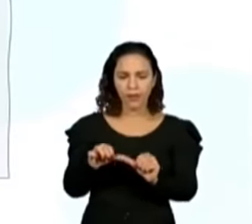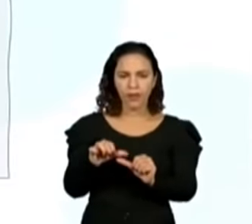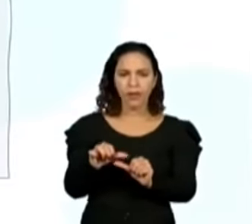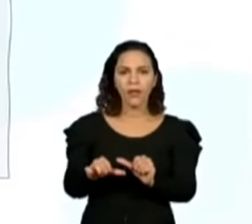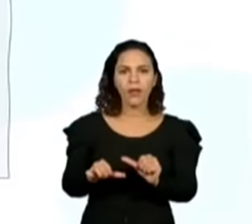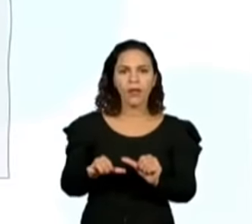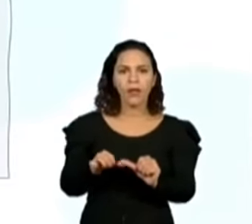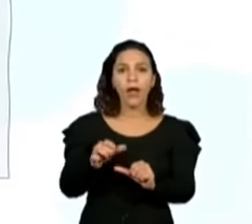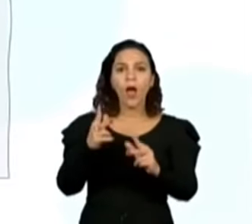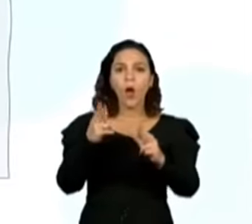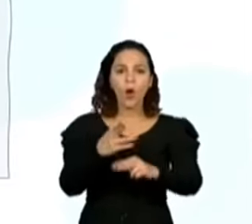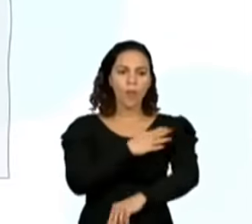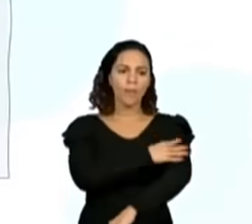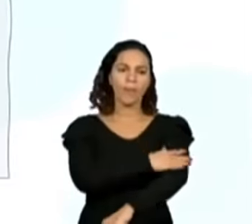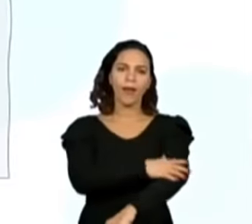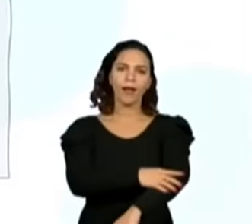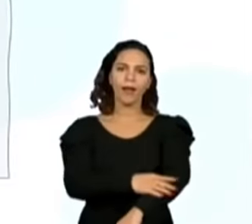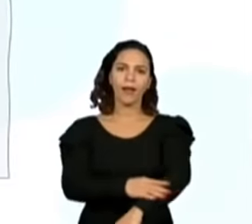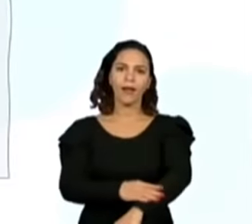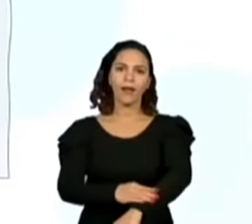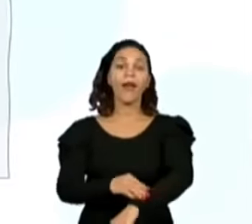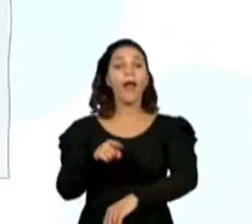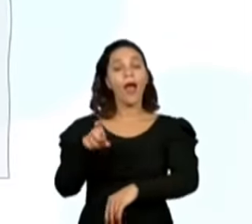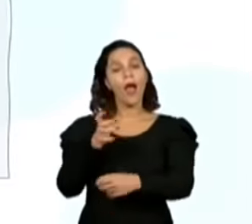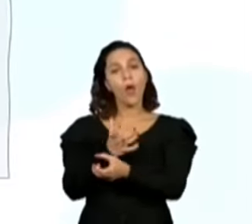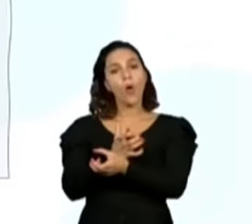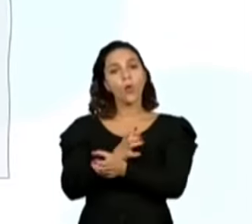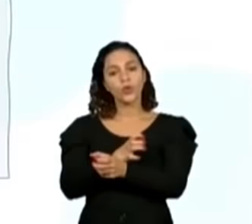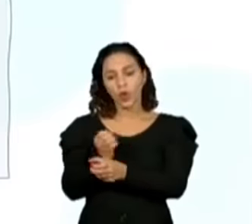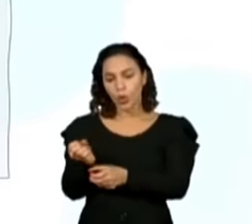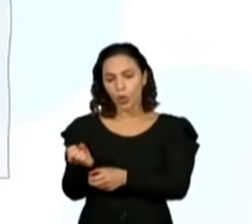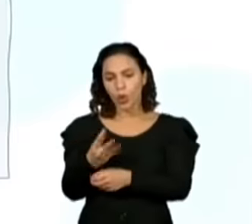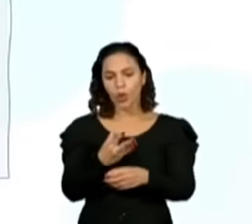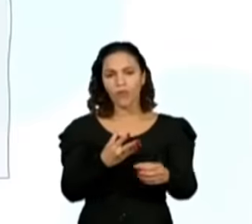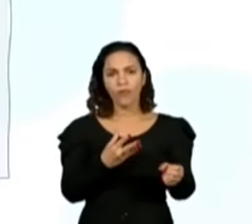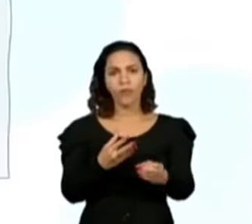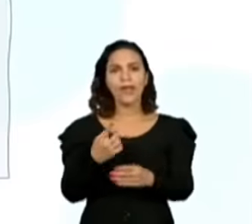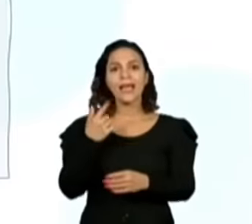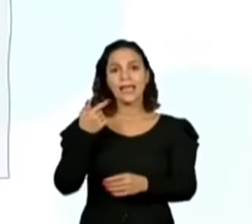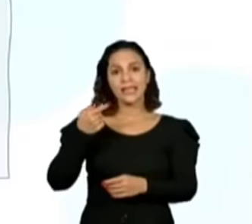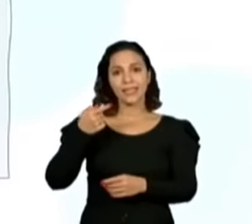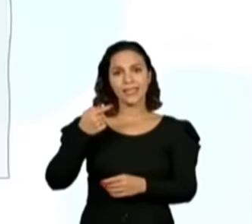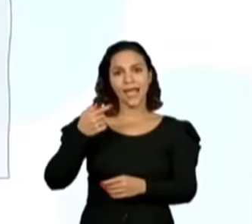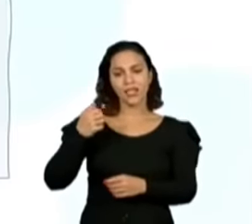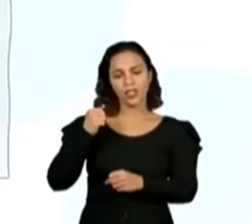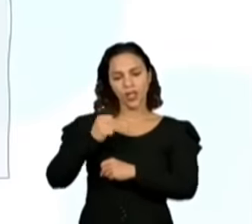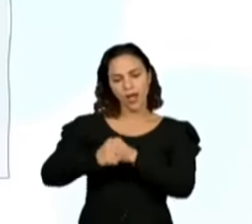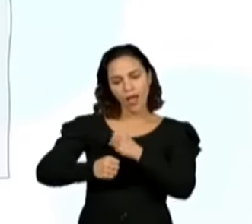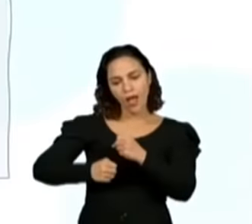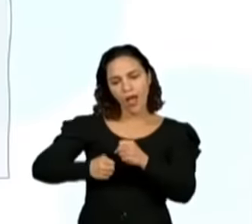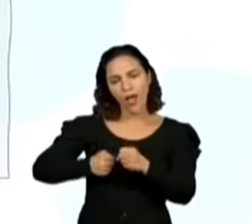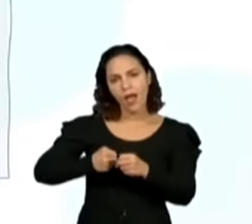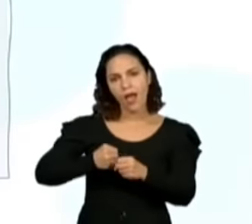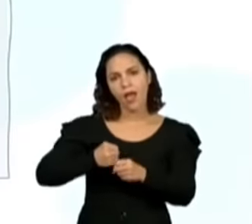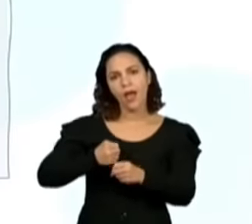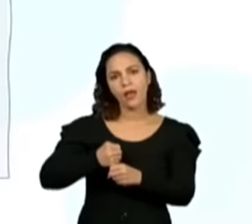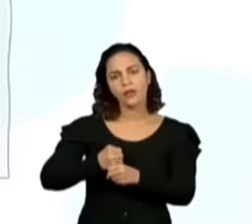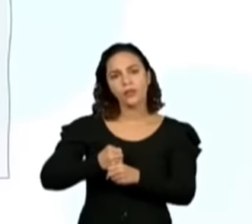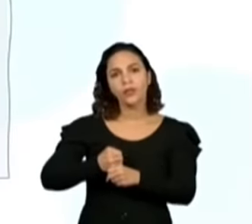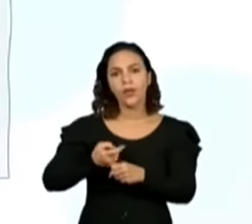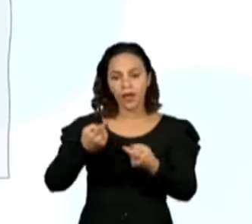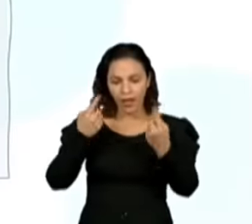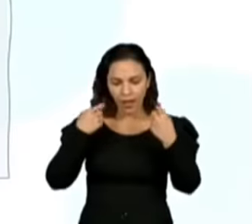pele. Assim, temos um novo osso a cada 7 anos, aproximadamente.